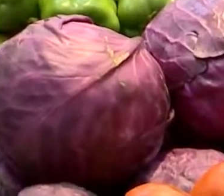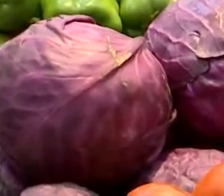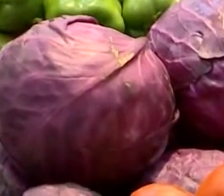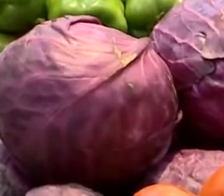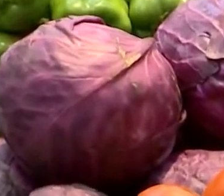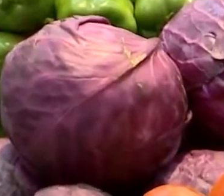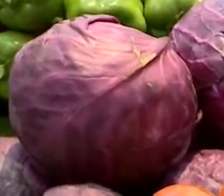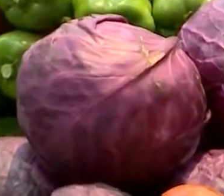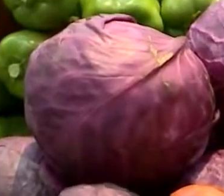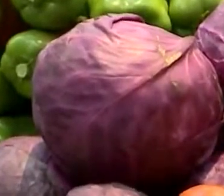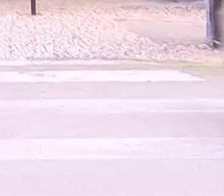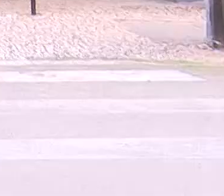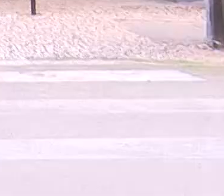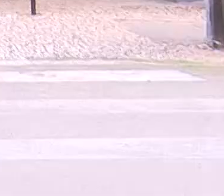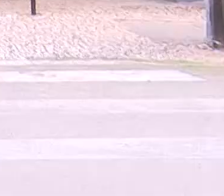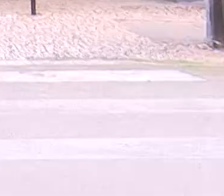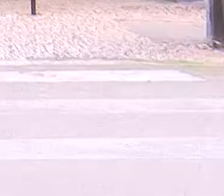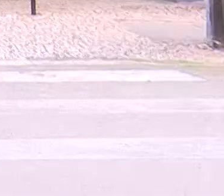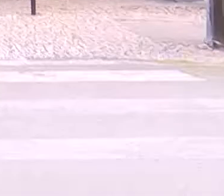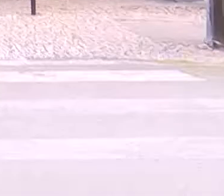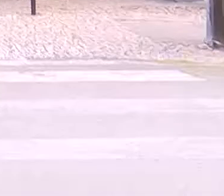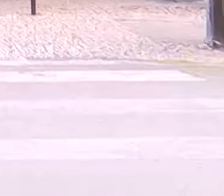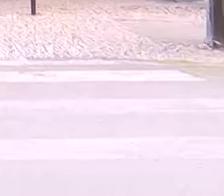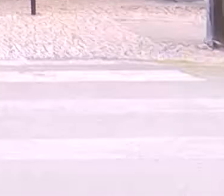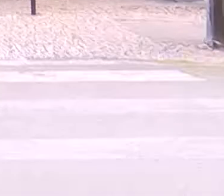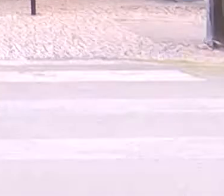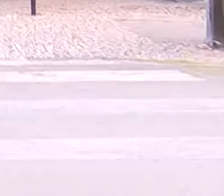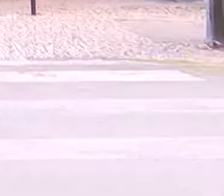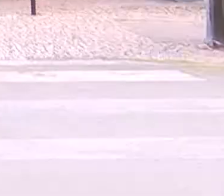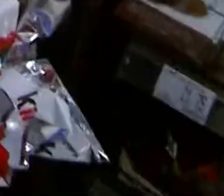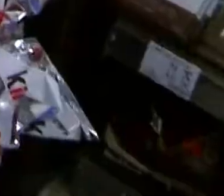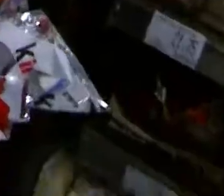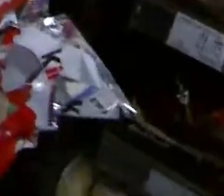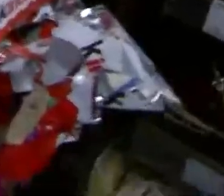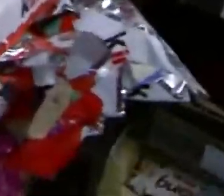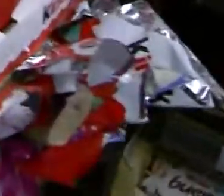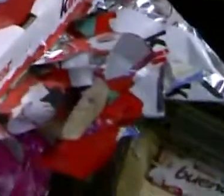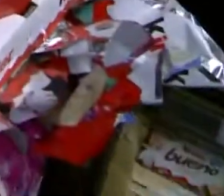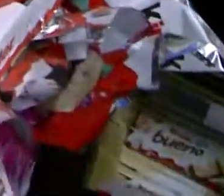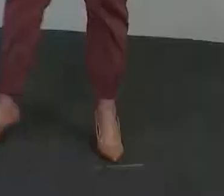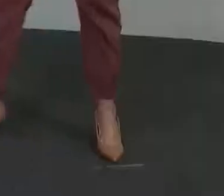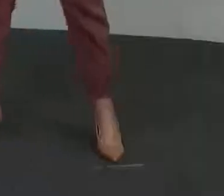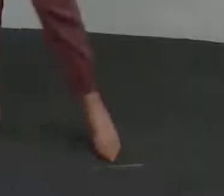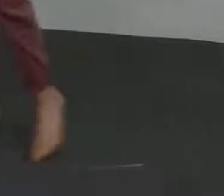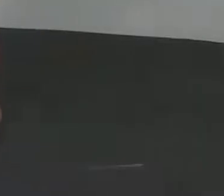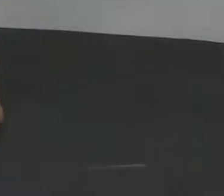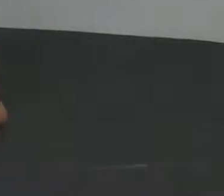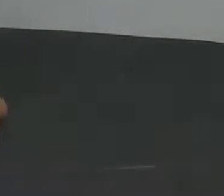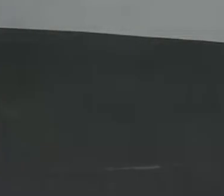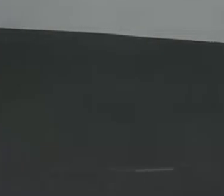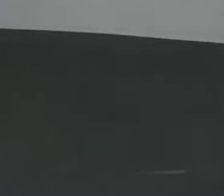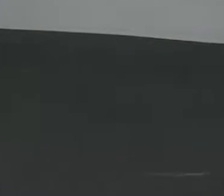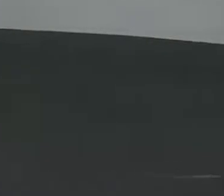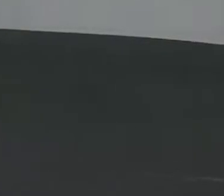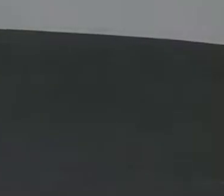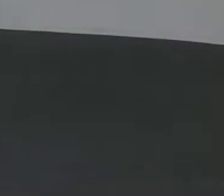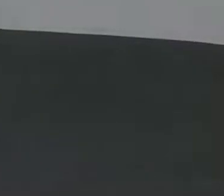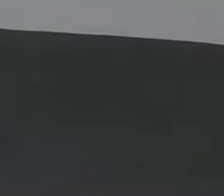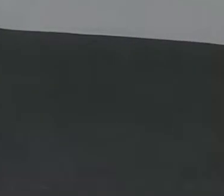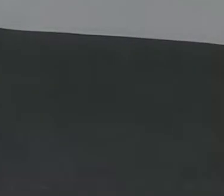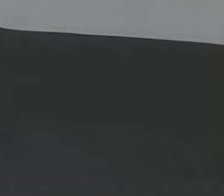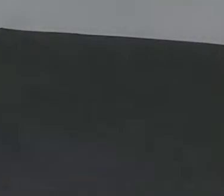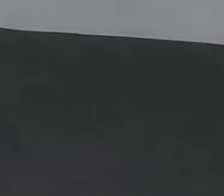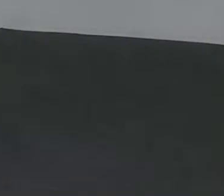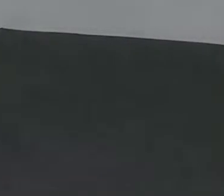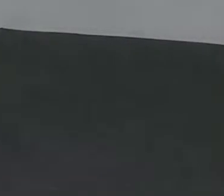vez. E o Procon Fortaleza divulga pesquisa de preço dos ovos de Páscoa. Agora, no primeiro expediente desta